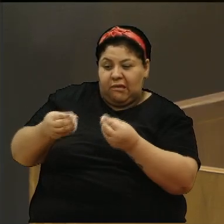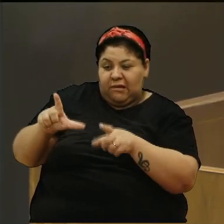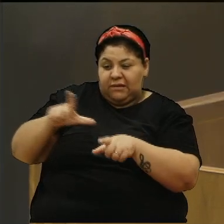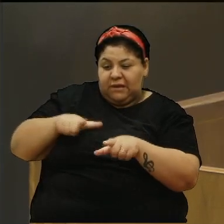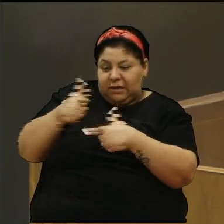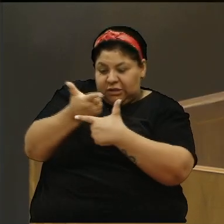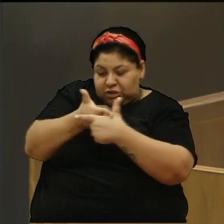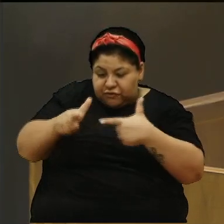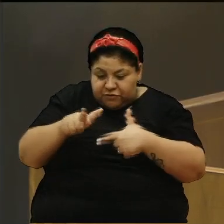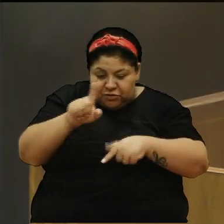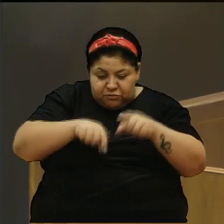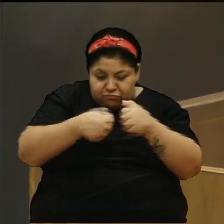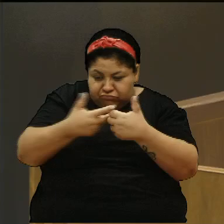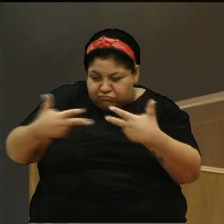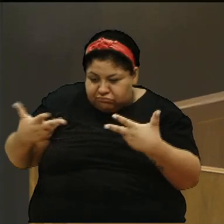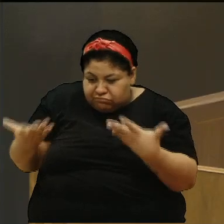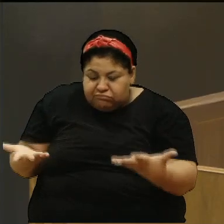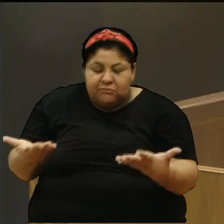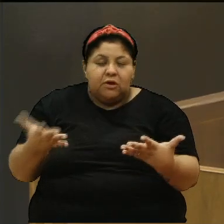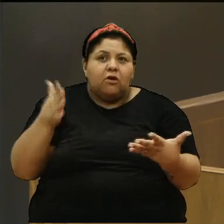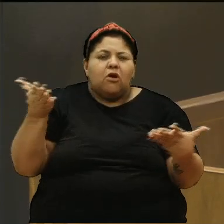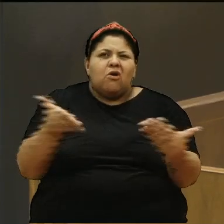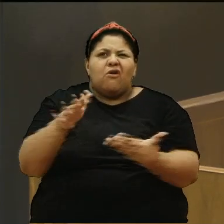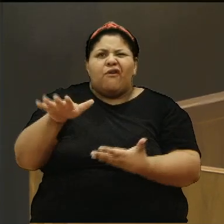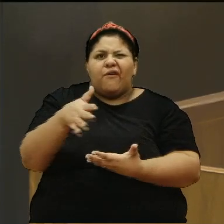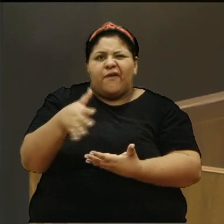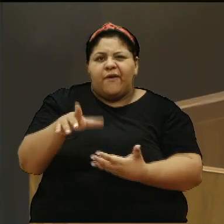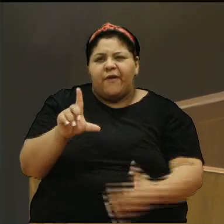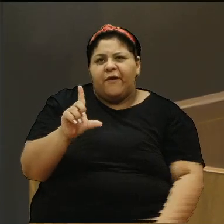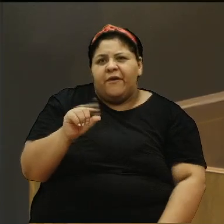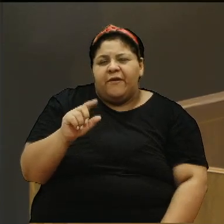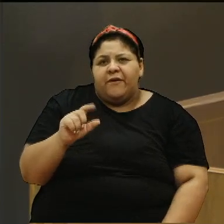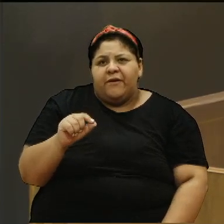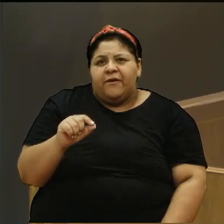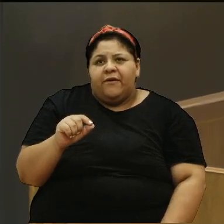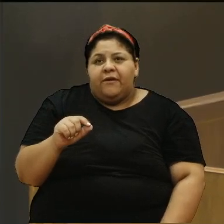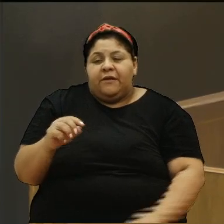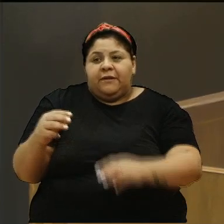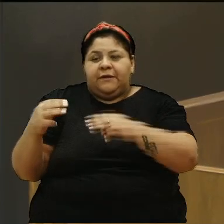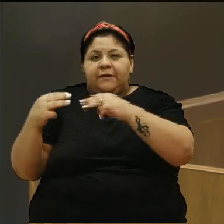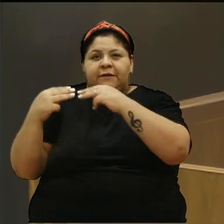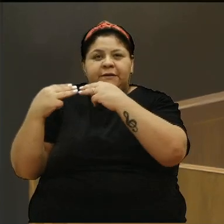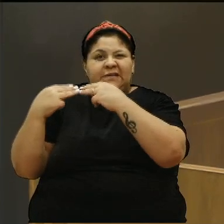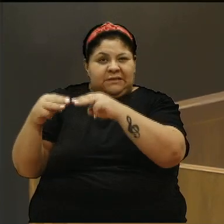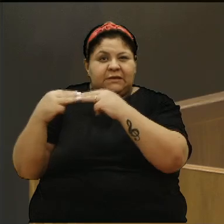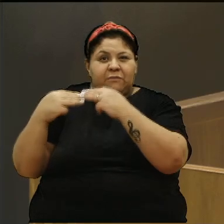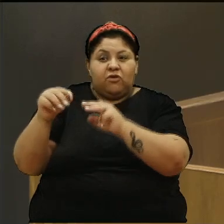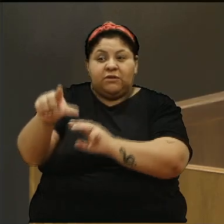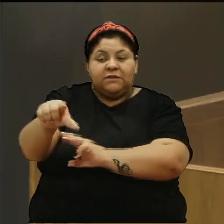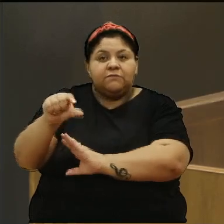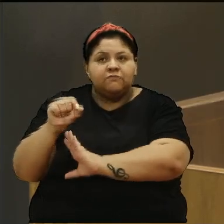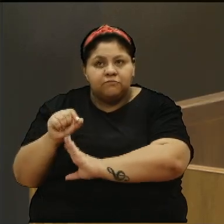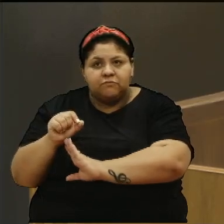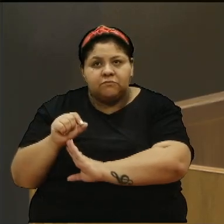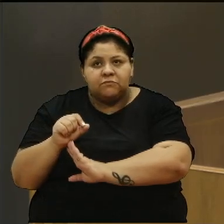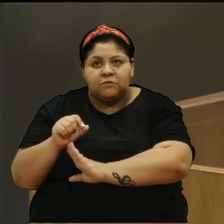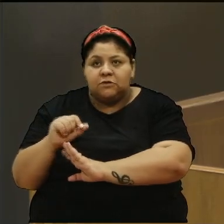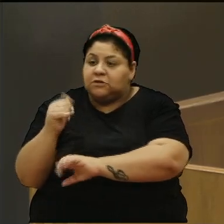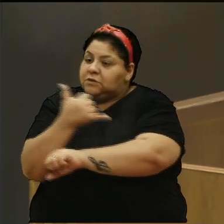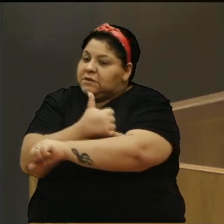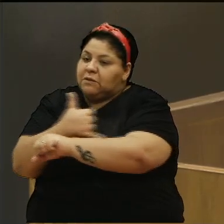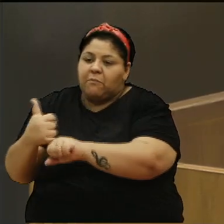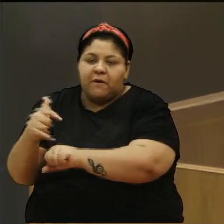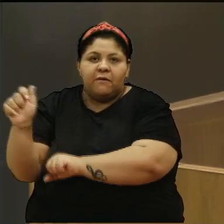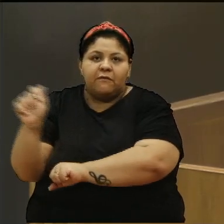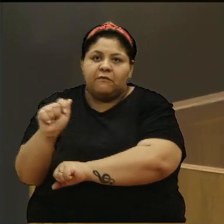material. Hoje, mais ou menos em torno de 10 cargas, 10 caminhões de seletivo nem passam nas